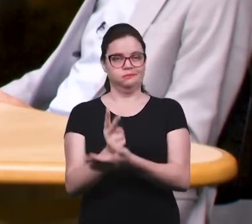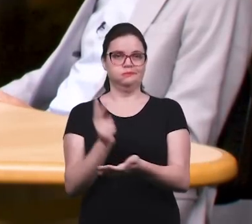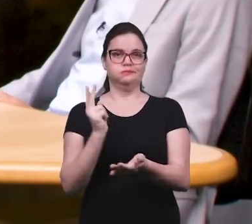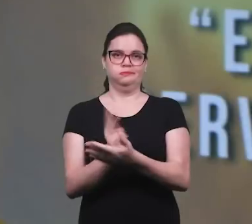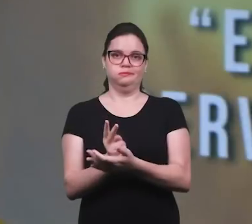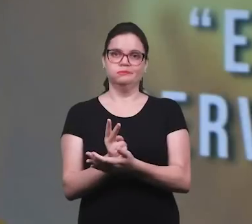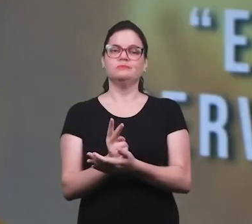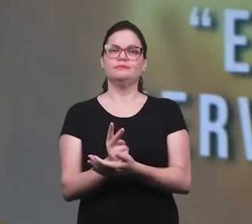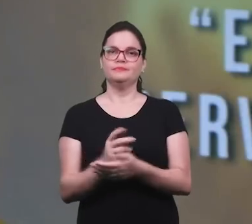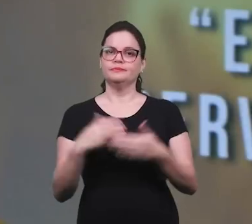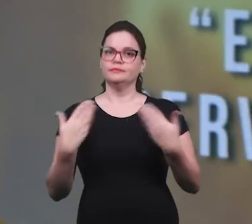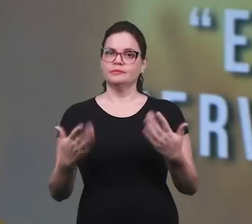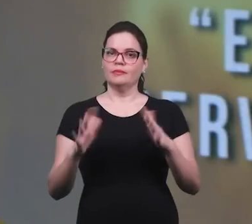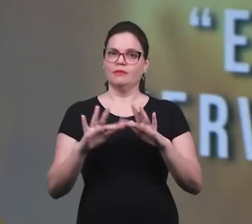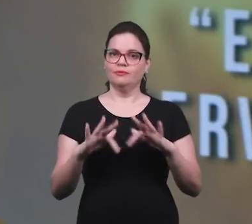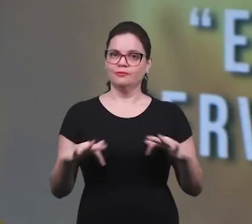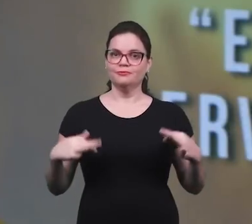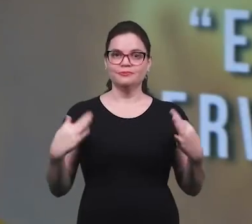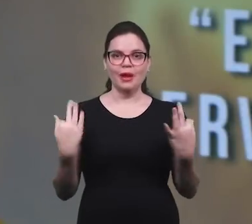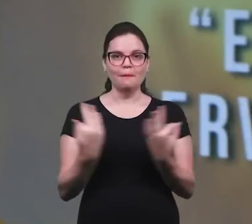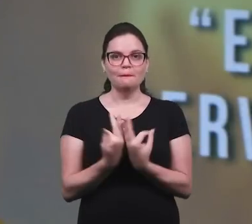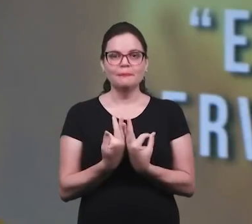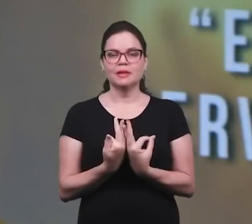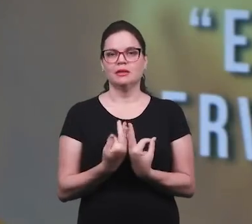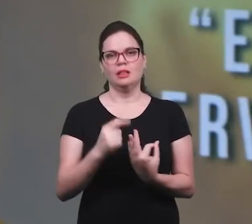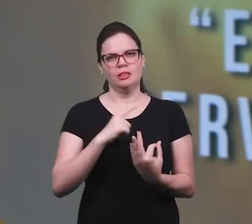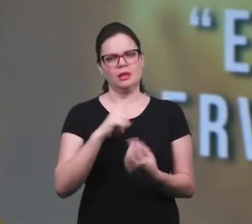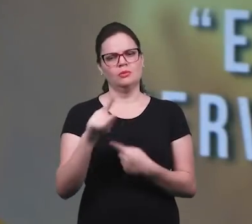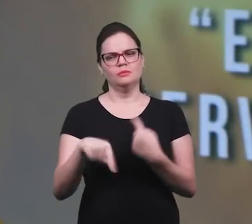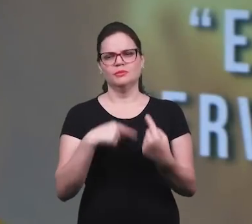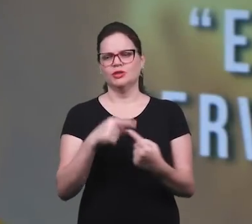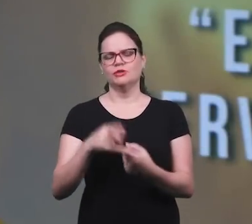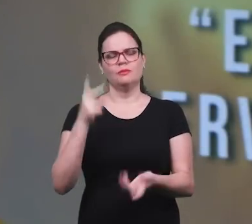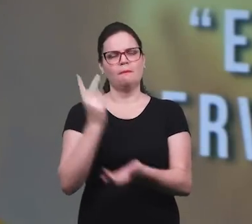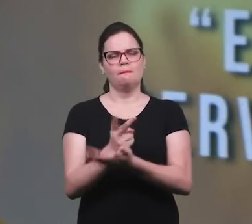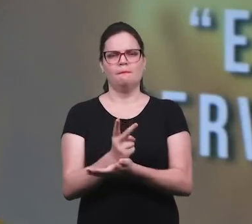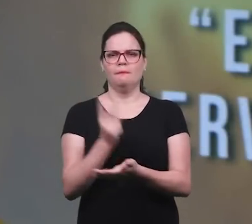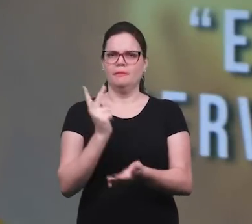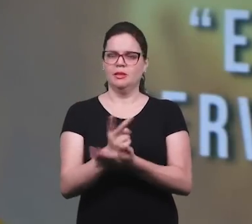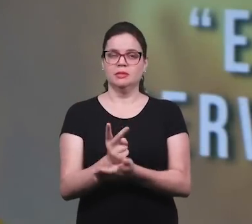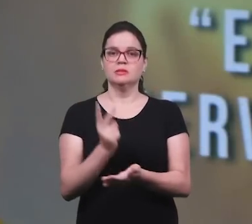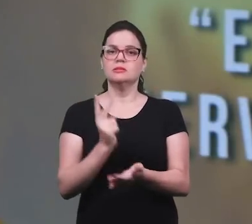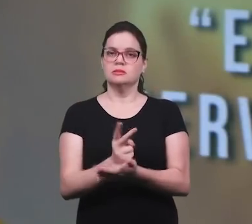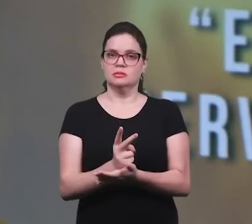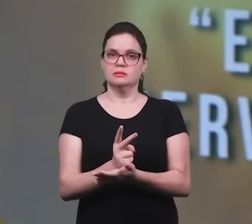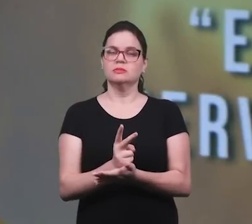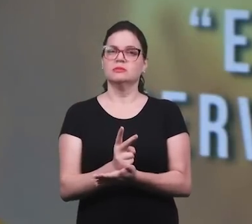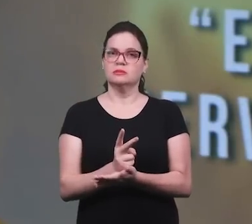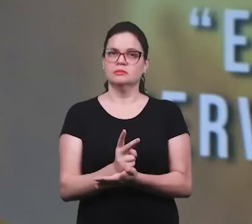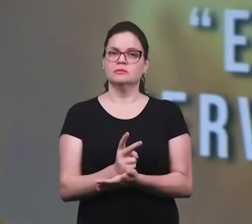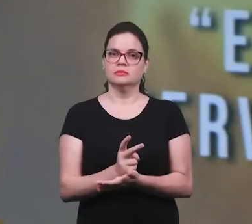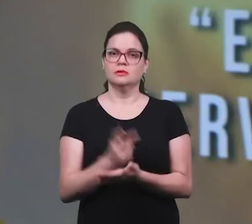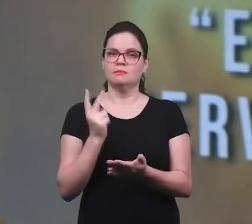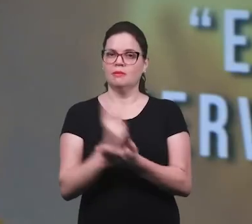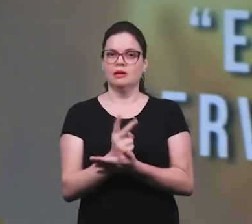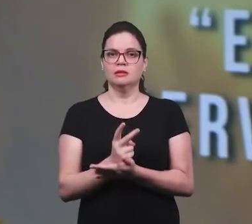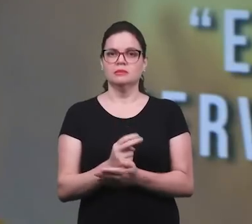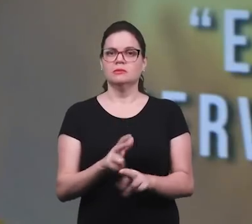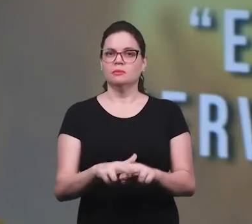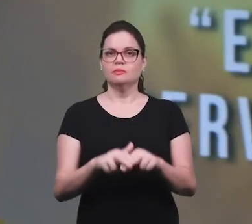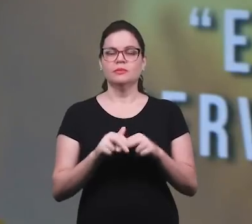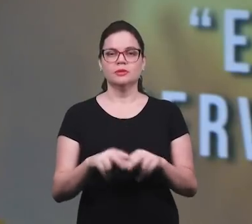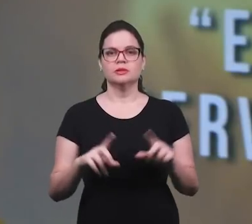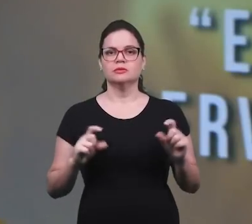o lar, a família, ela tem o mesmo propósito, pastor Marcelo. Então, por isso que não há, nesse caso aqui, nenhum